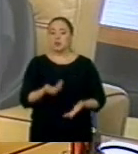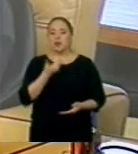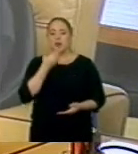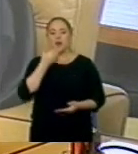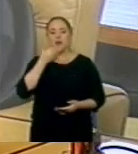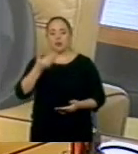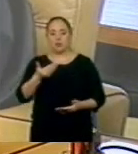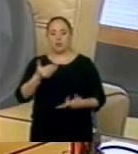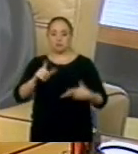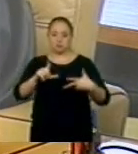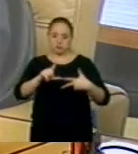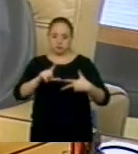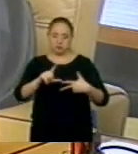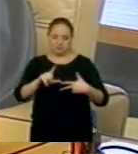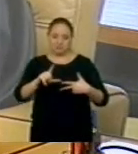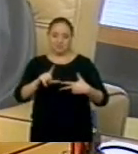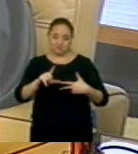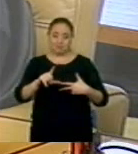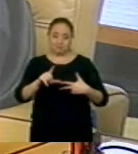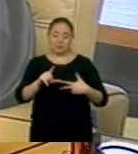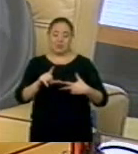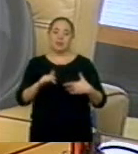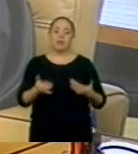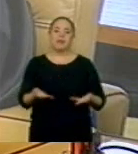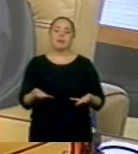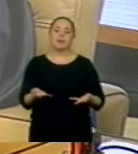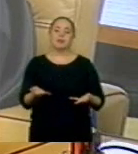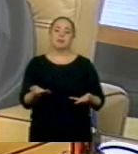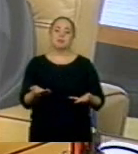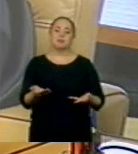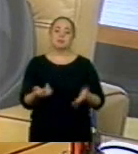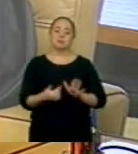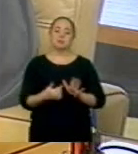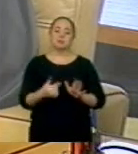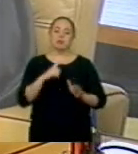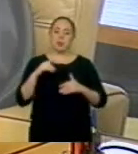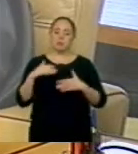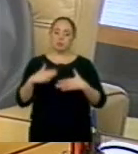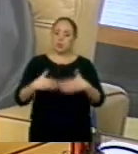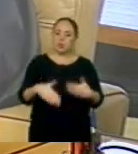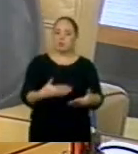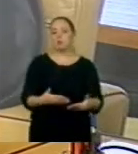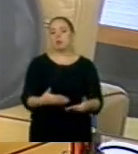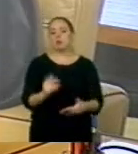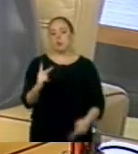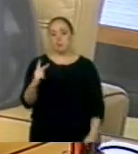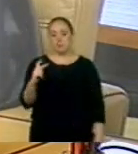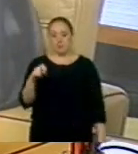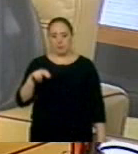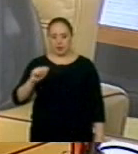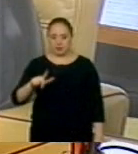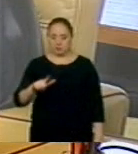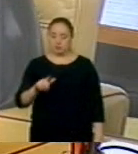do Poder Legislativo e que ressoam no desenvolvimento da persecução penal. E